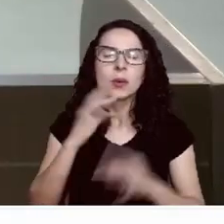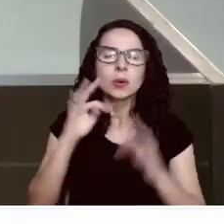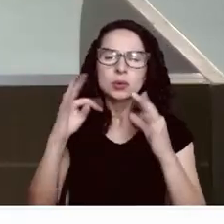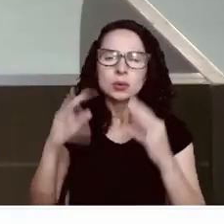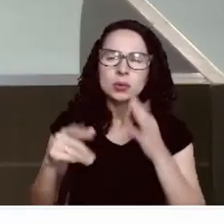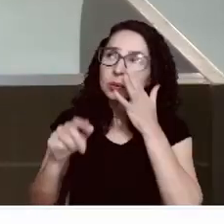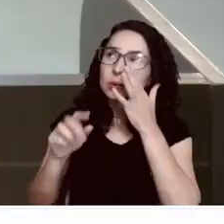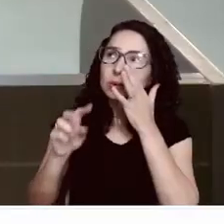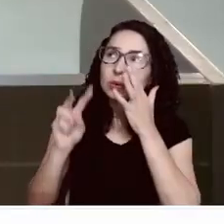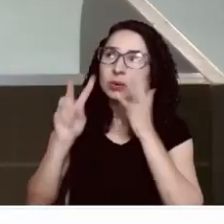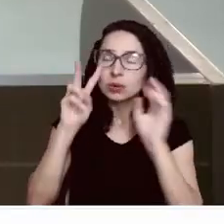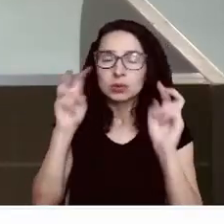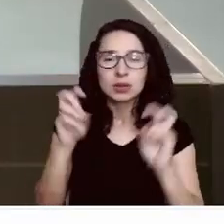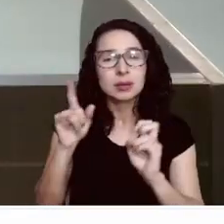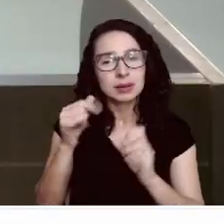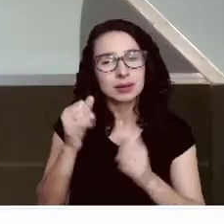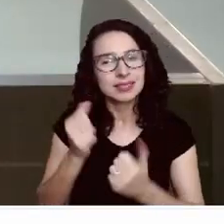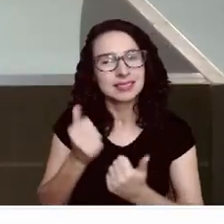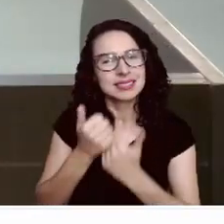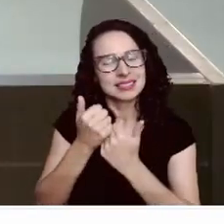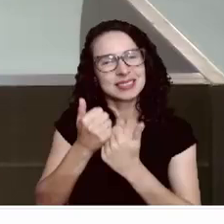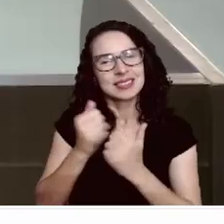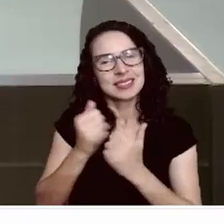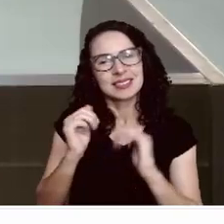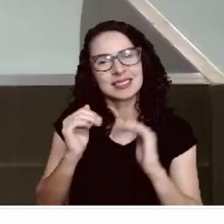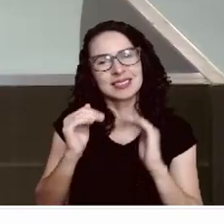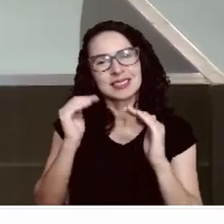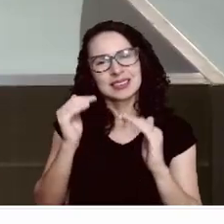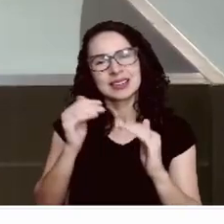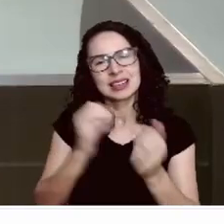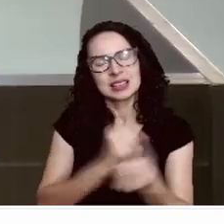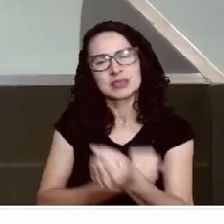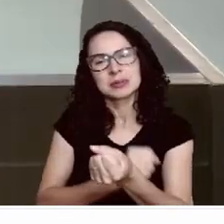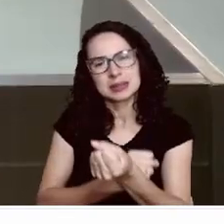dar uma força nessa questão da dependência, uma coisa breve, só para nós